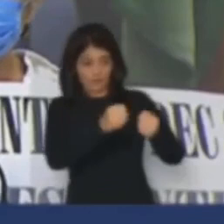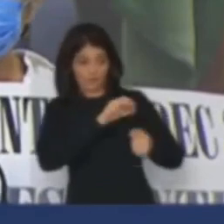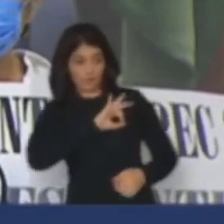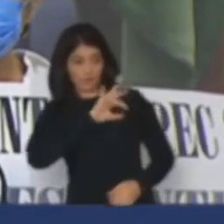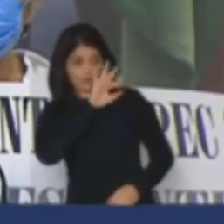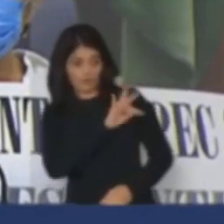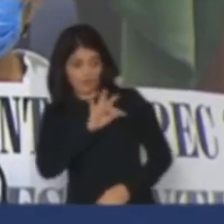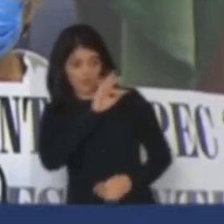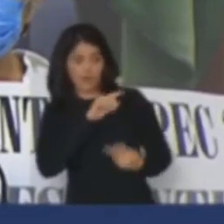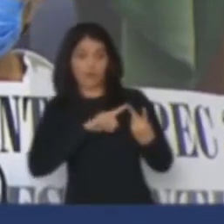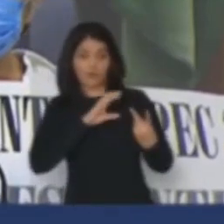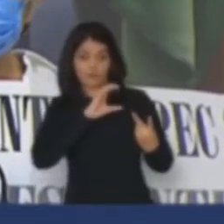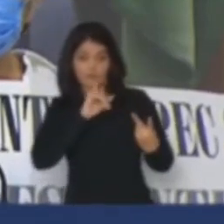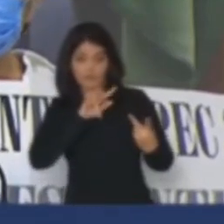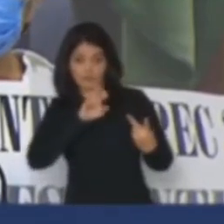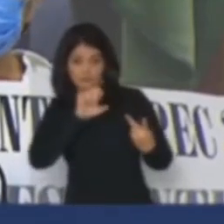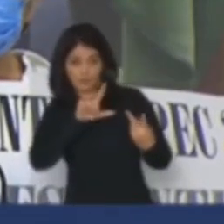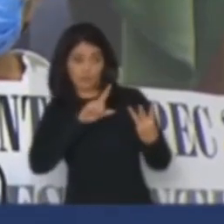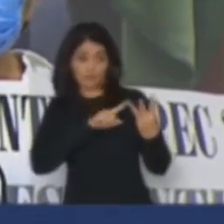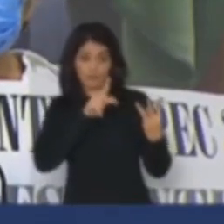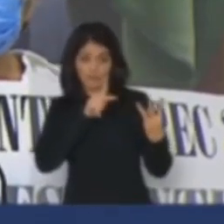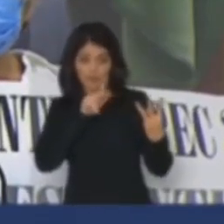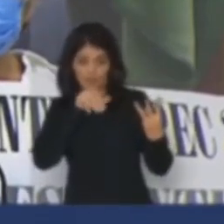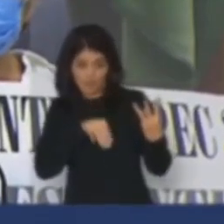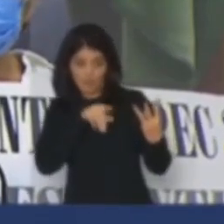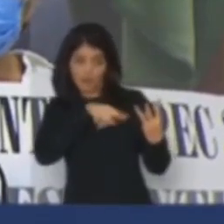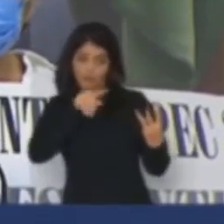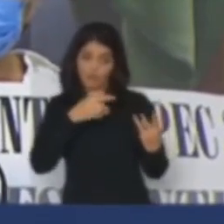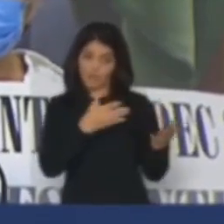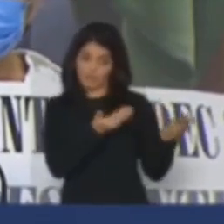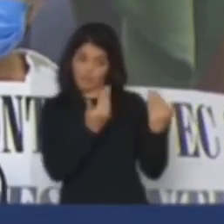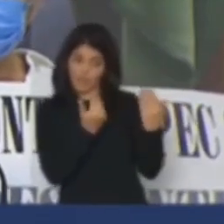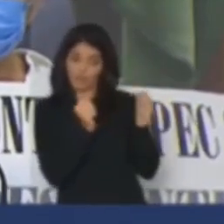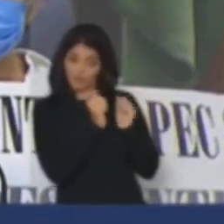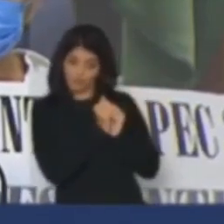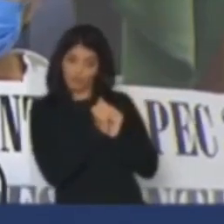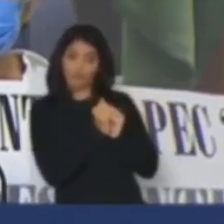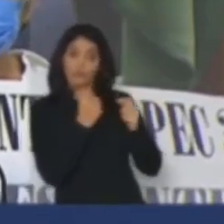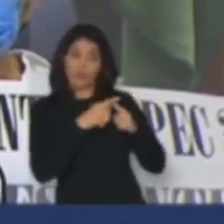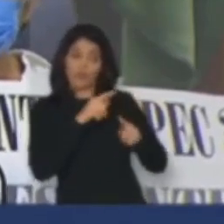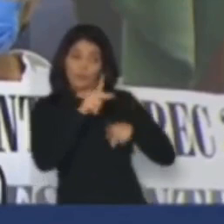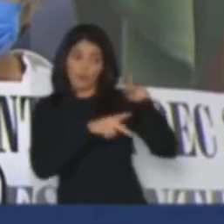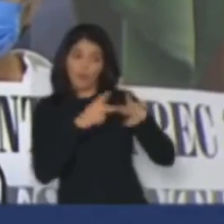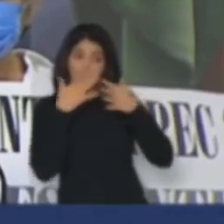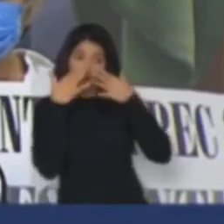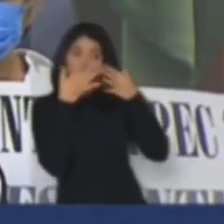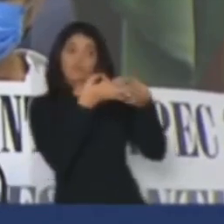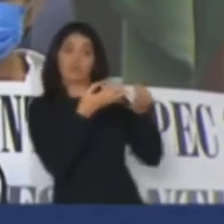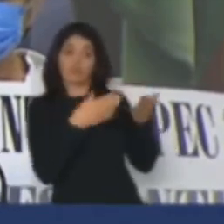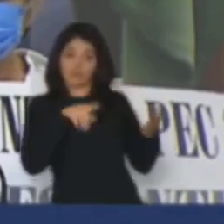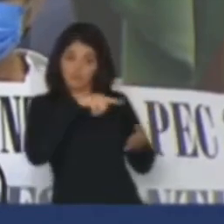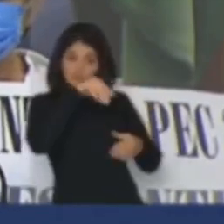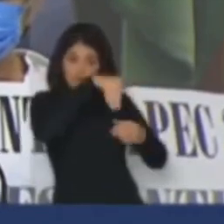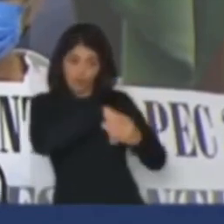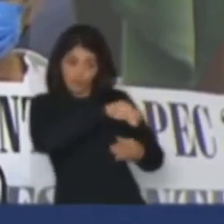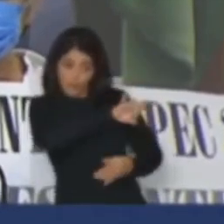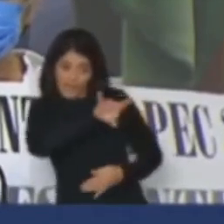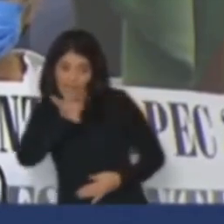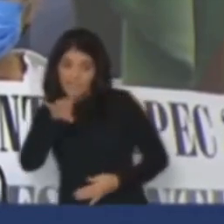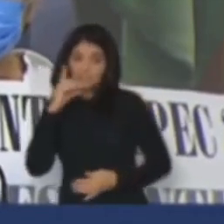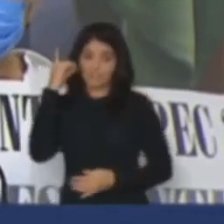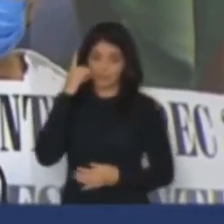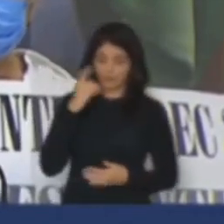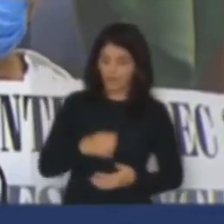Federal, a Polícia Civil, a Polícia Militar, fiquem do nosso lado, porque o povo está atento ao voto de cada um dos